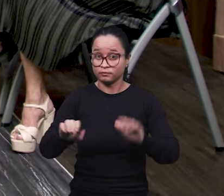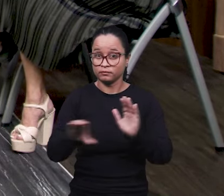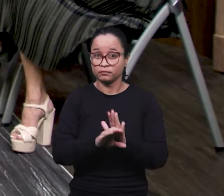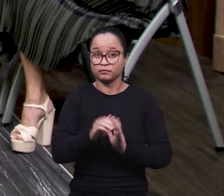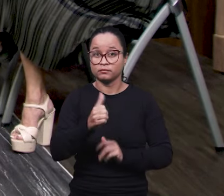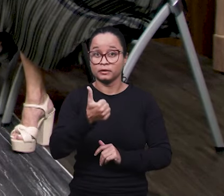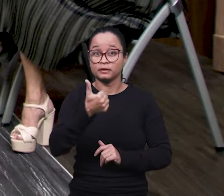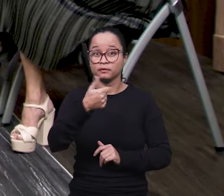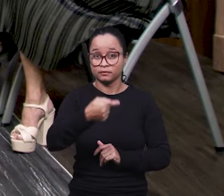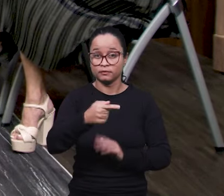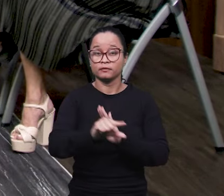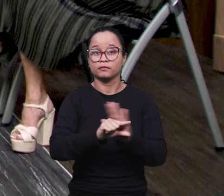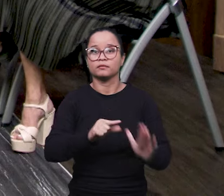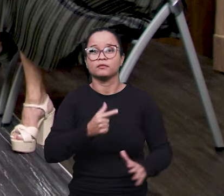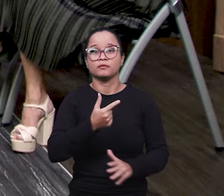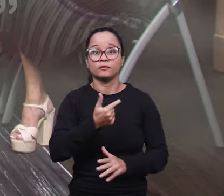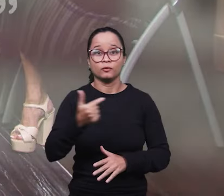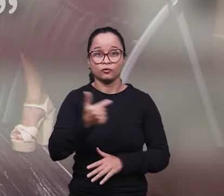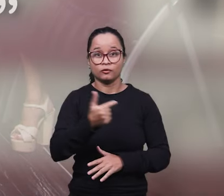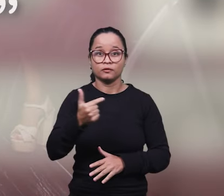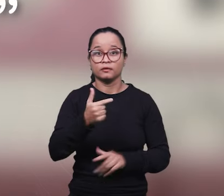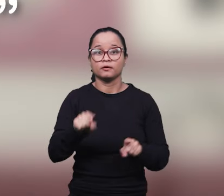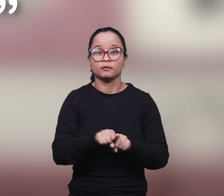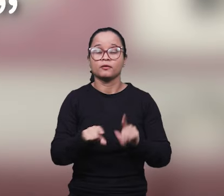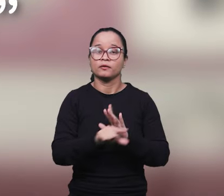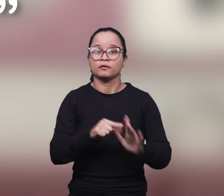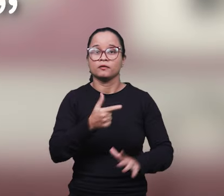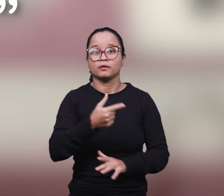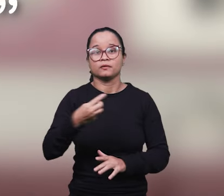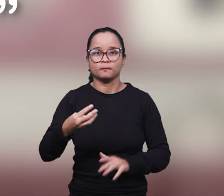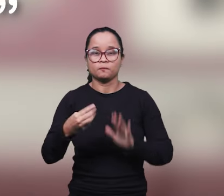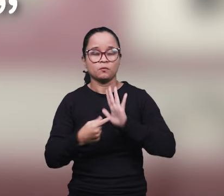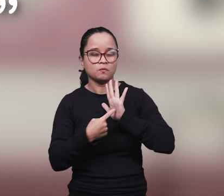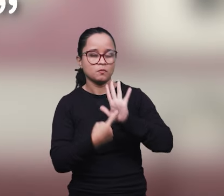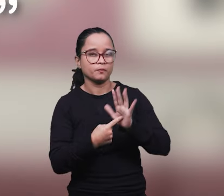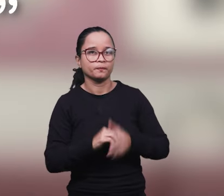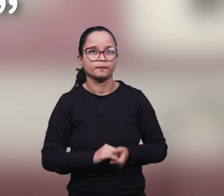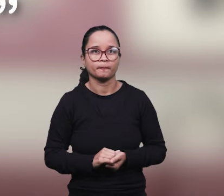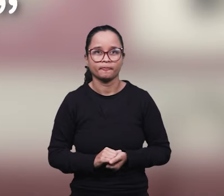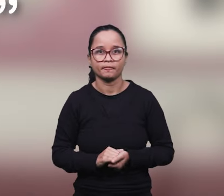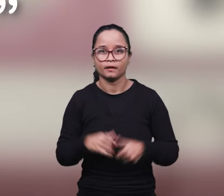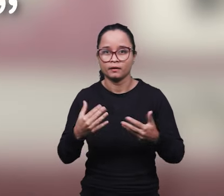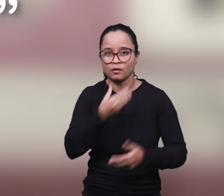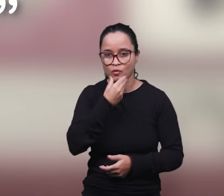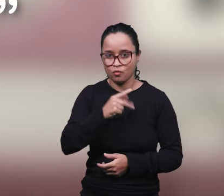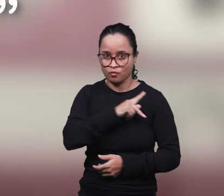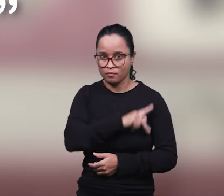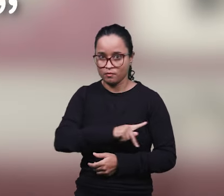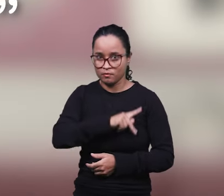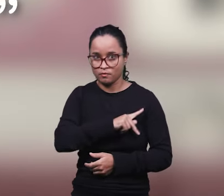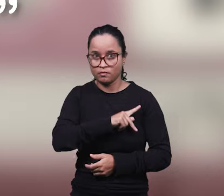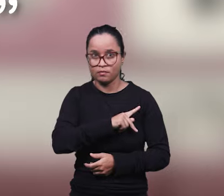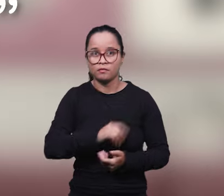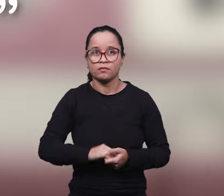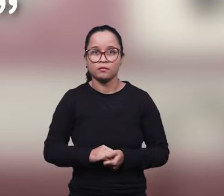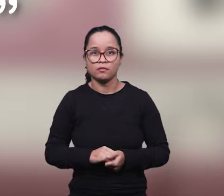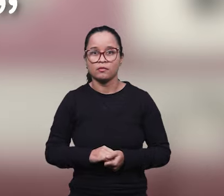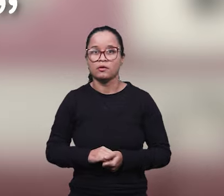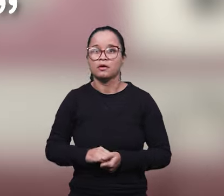17 Versículo 22 e 23 e diz assim estando Paulo no meio do